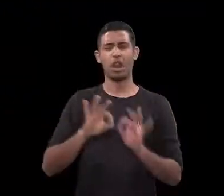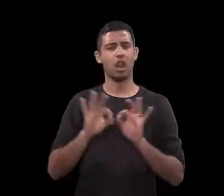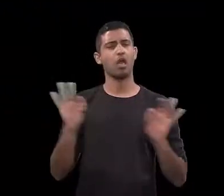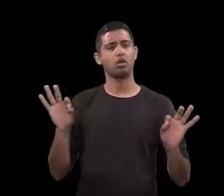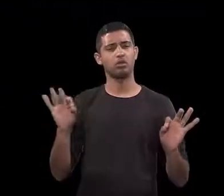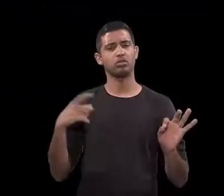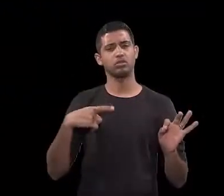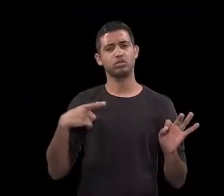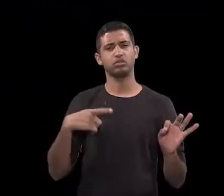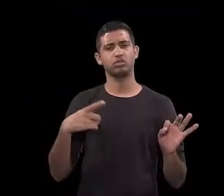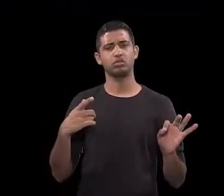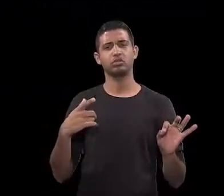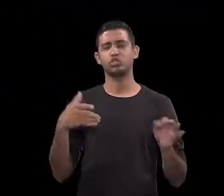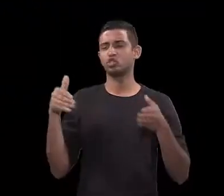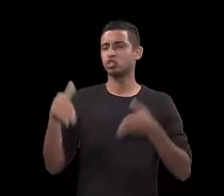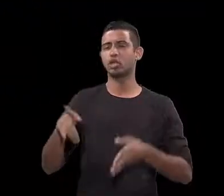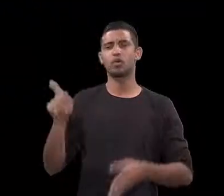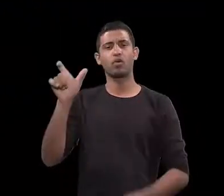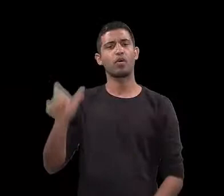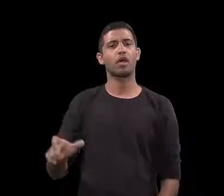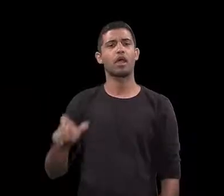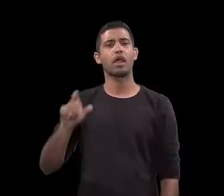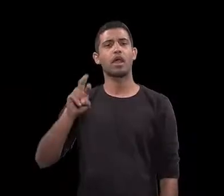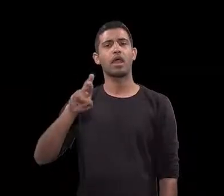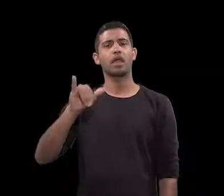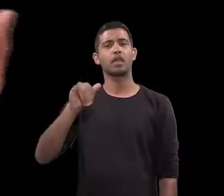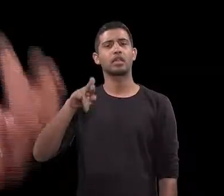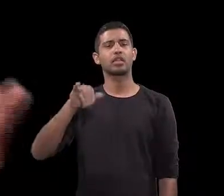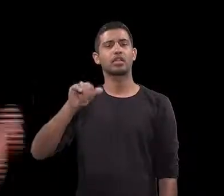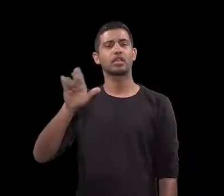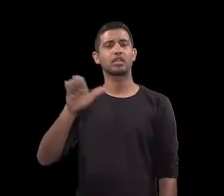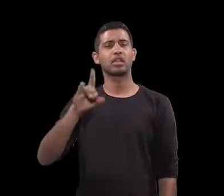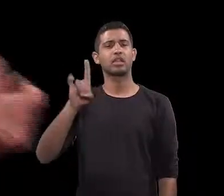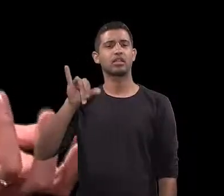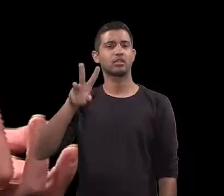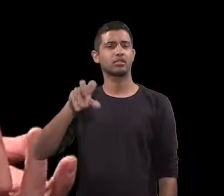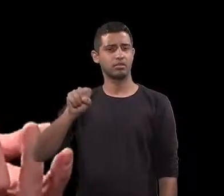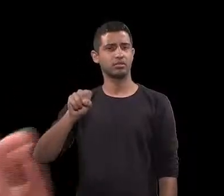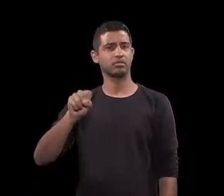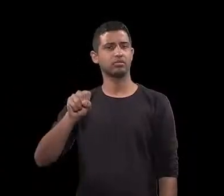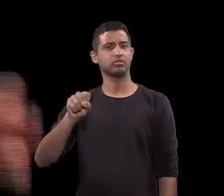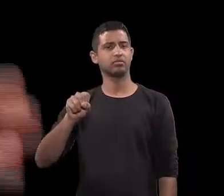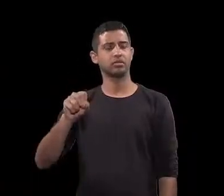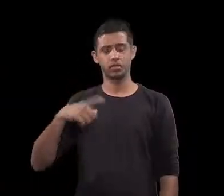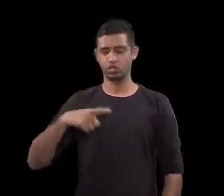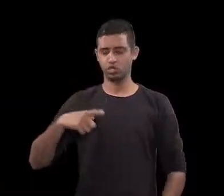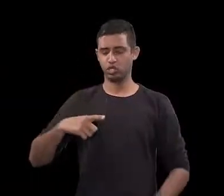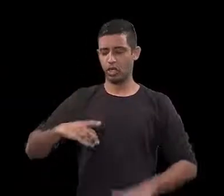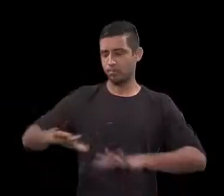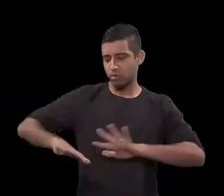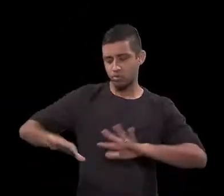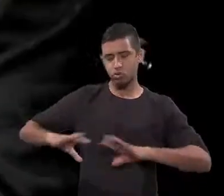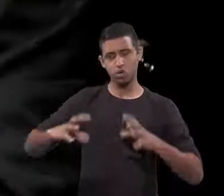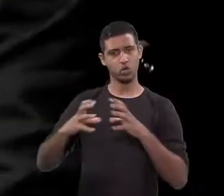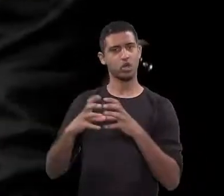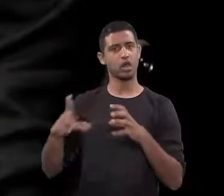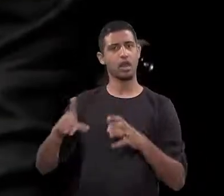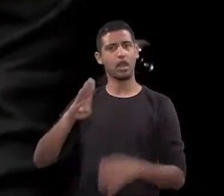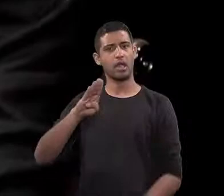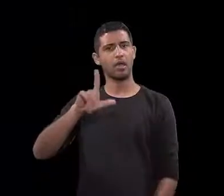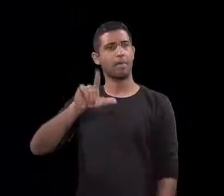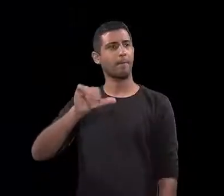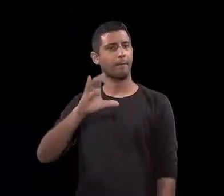certa distância. Só quando chegou a Angela Davis, que era membro do Partido Comunista, era... E era Black Panther